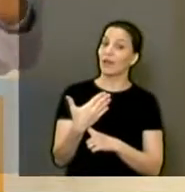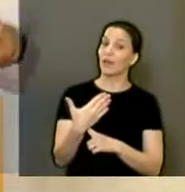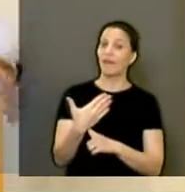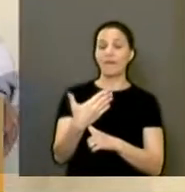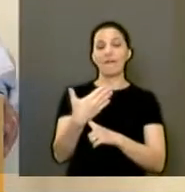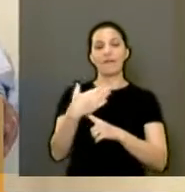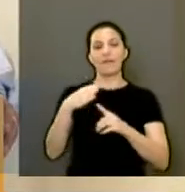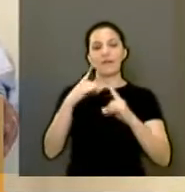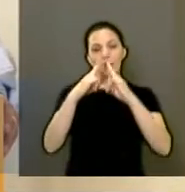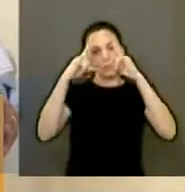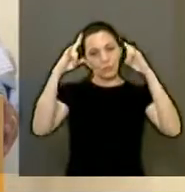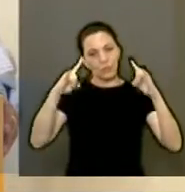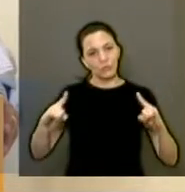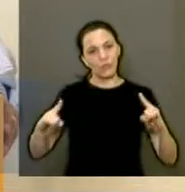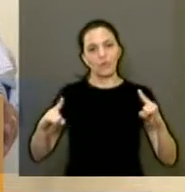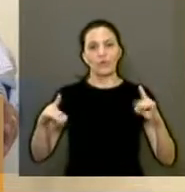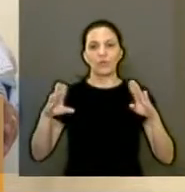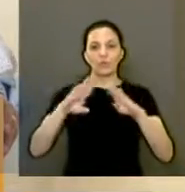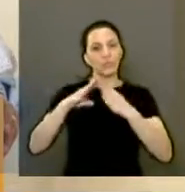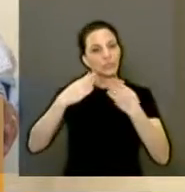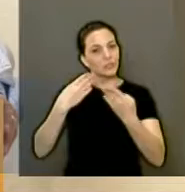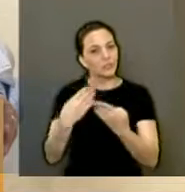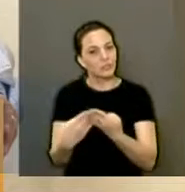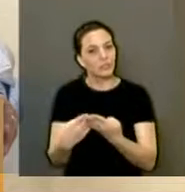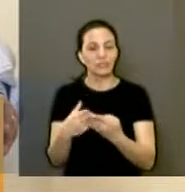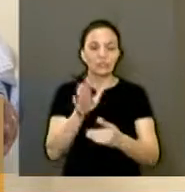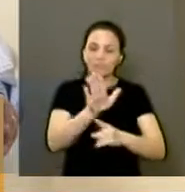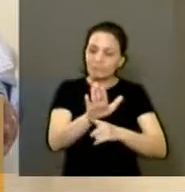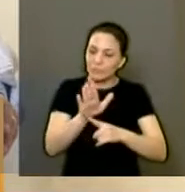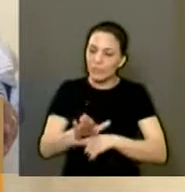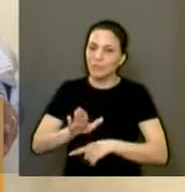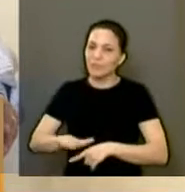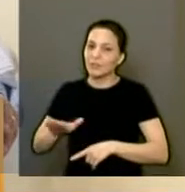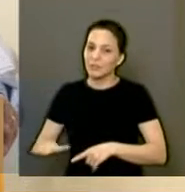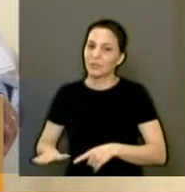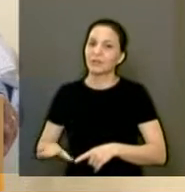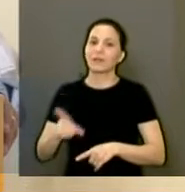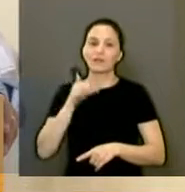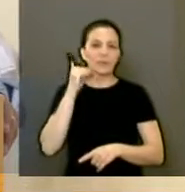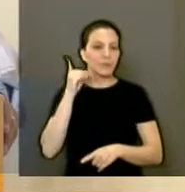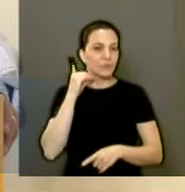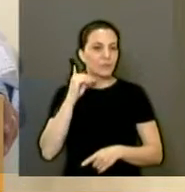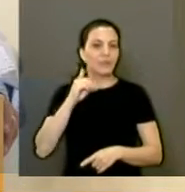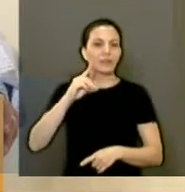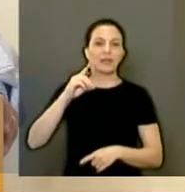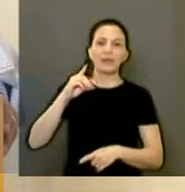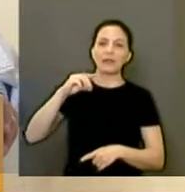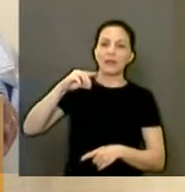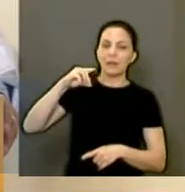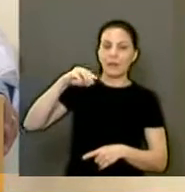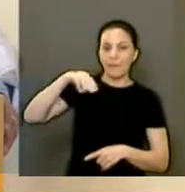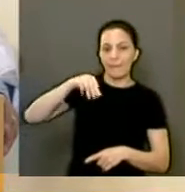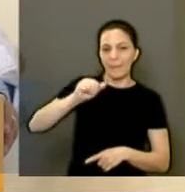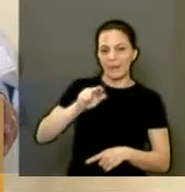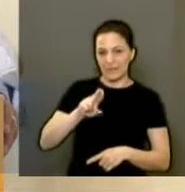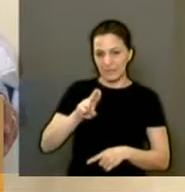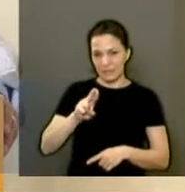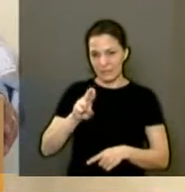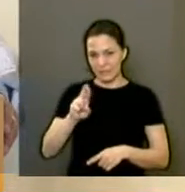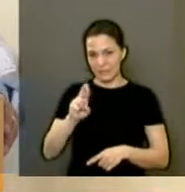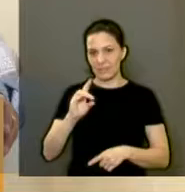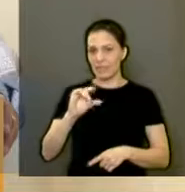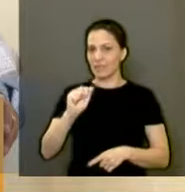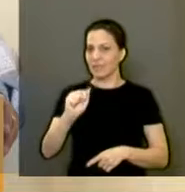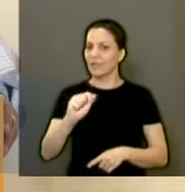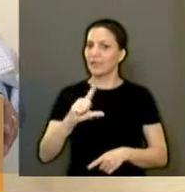a nossa cidade a deputada márcia lia que agora em março entra lá senhora vai ouvir essa